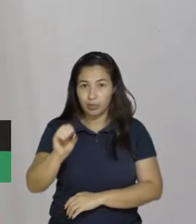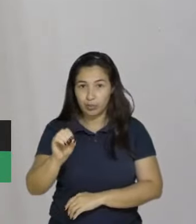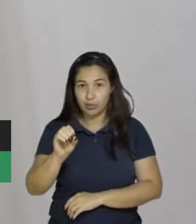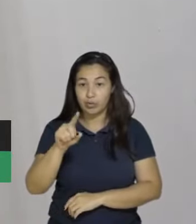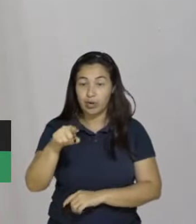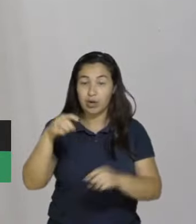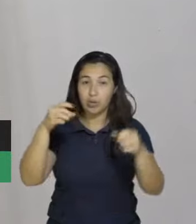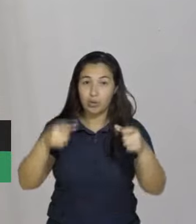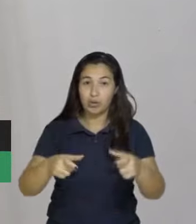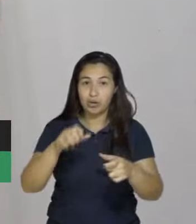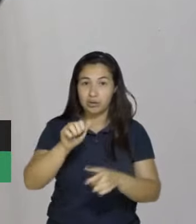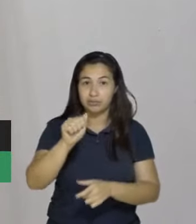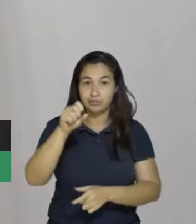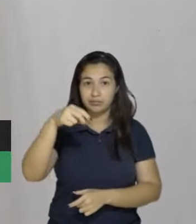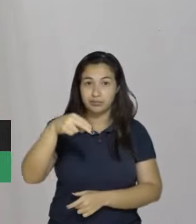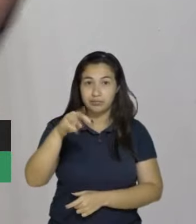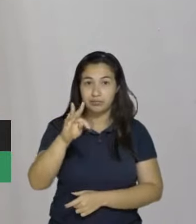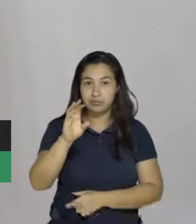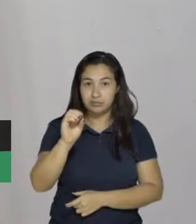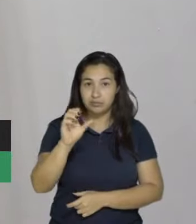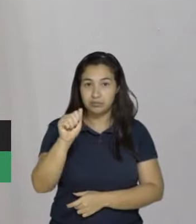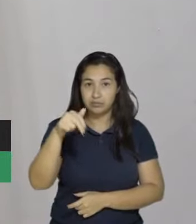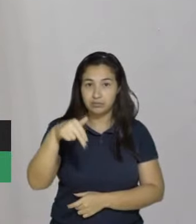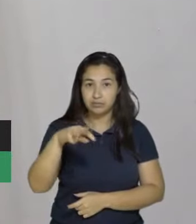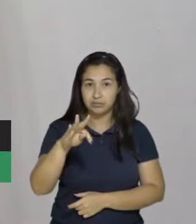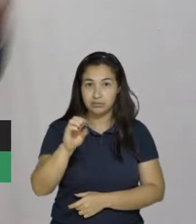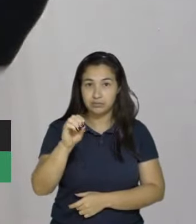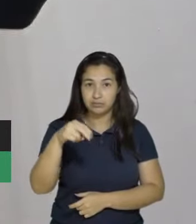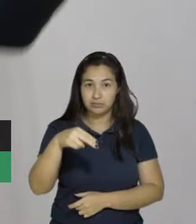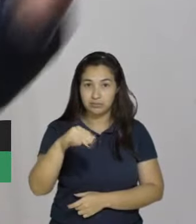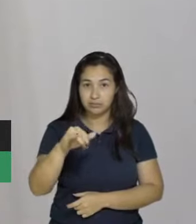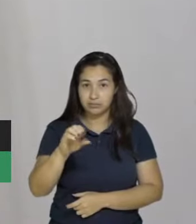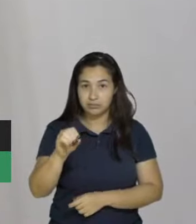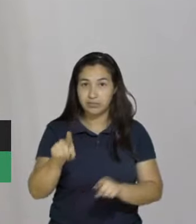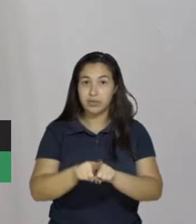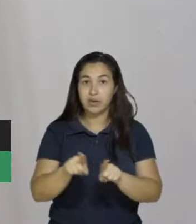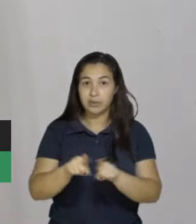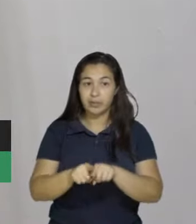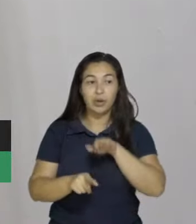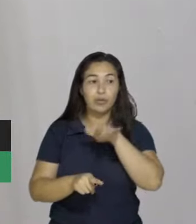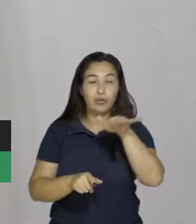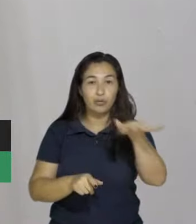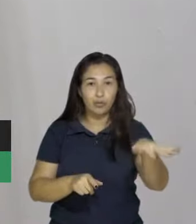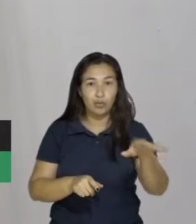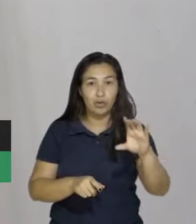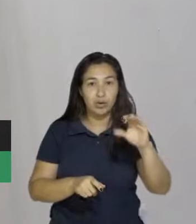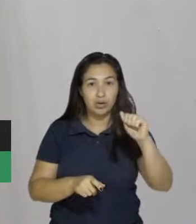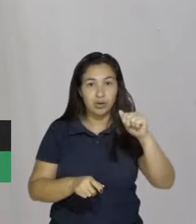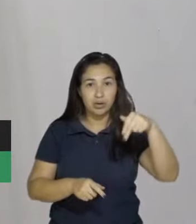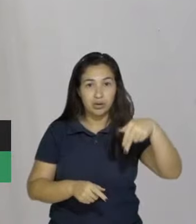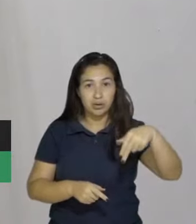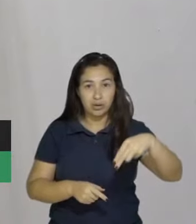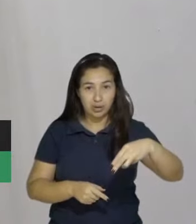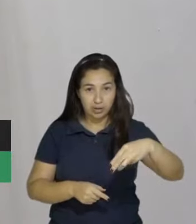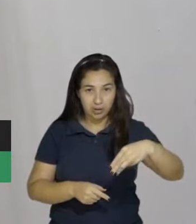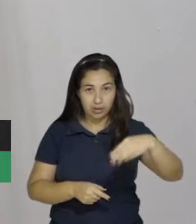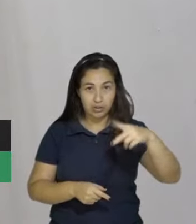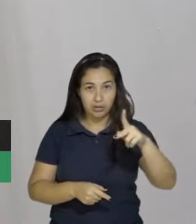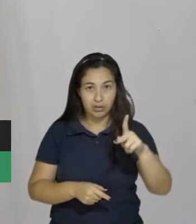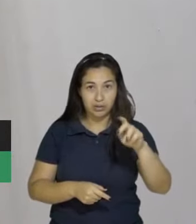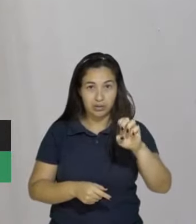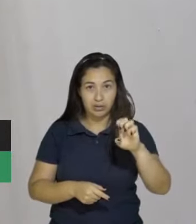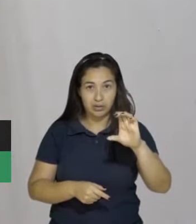uma referência. Tive também no bloco do Onodi, aqui na comunidade do Campeche, um bloco histórico, dessa vez